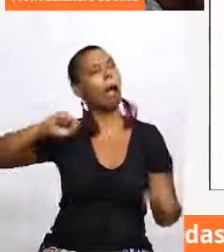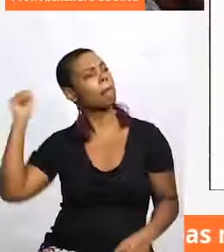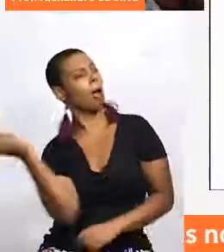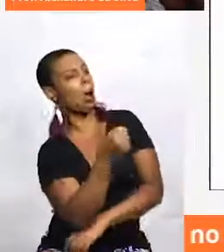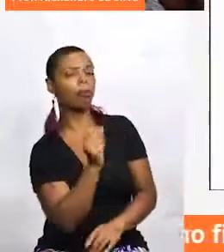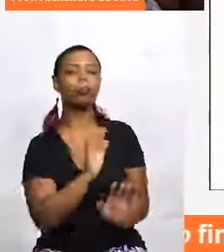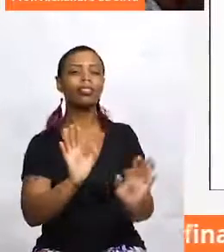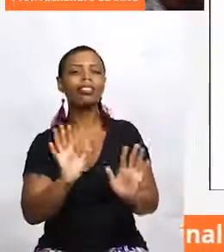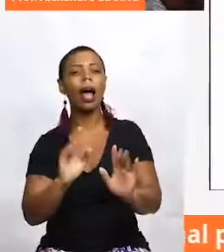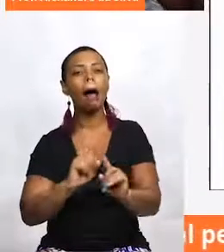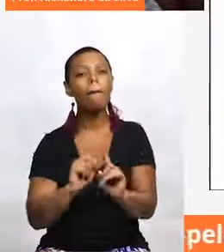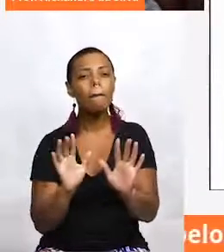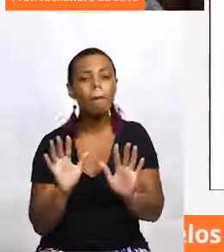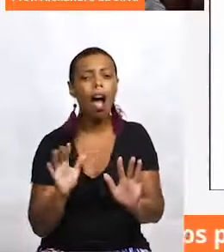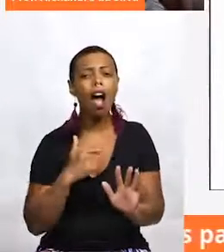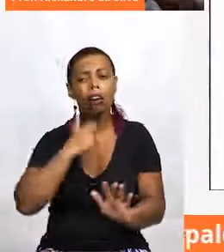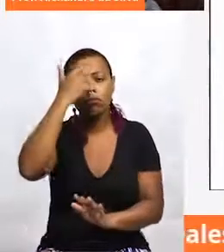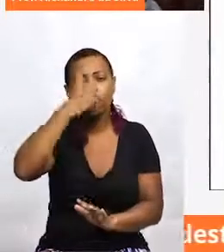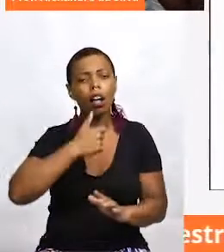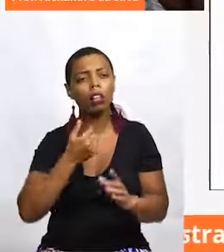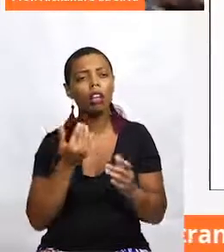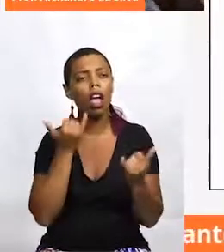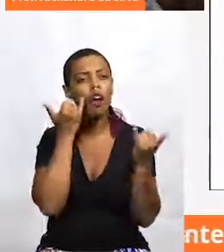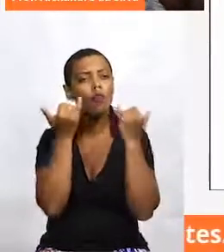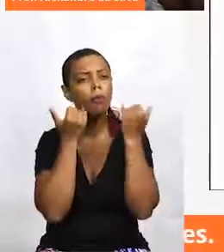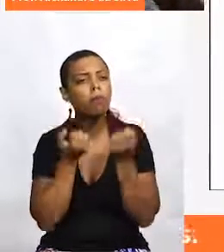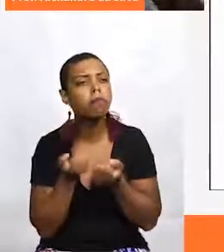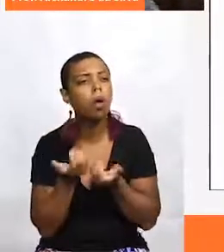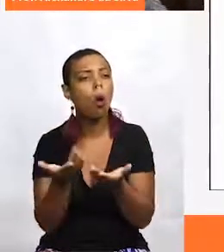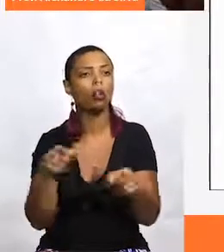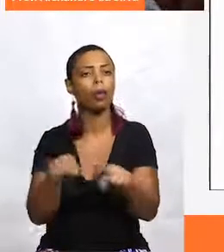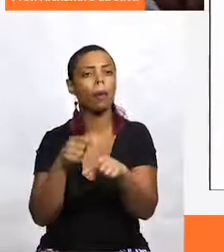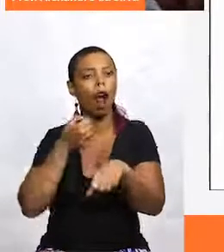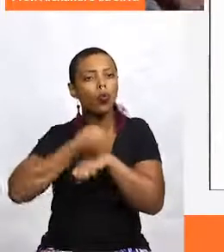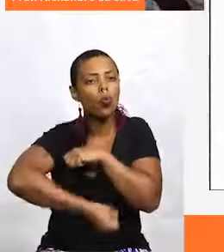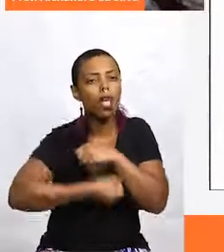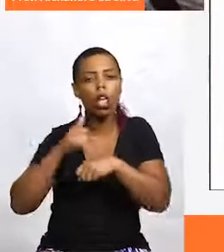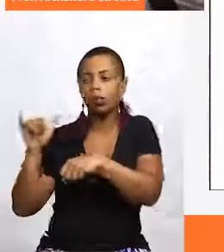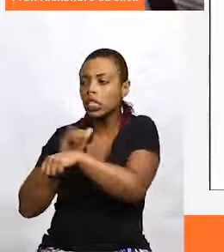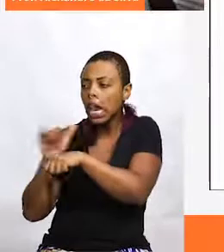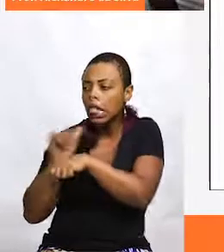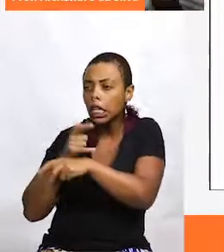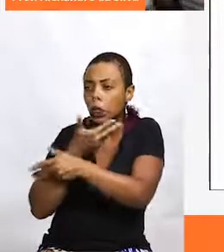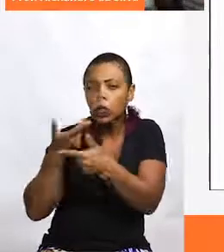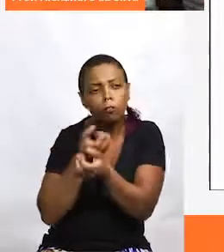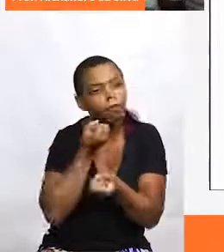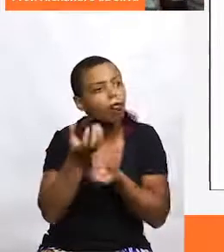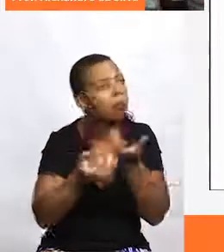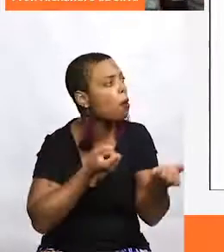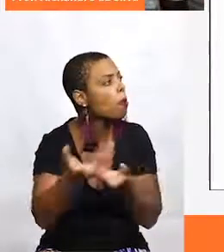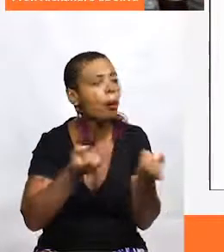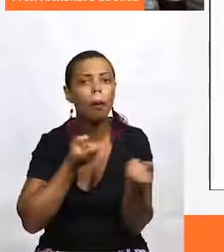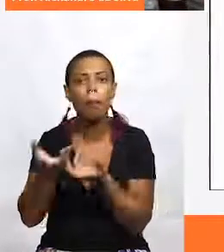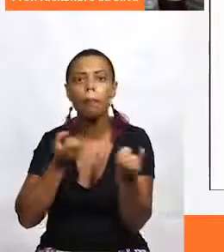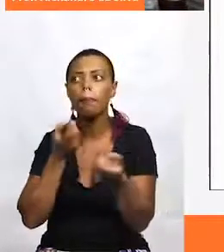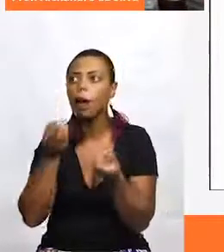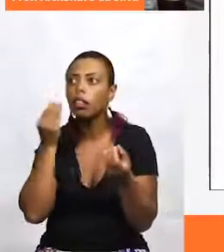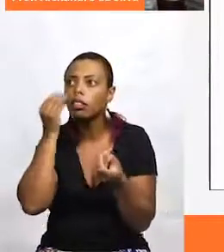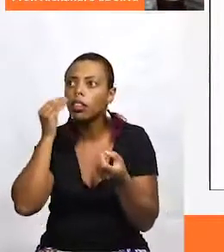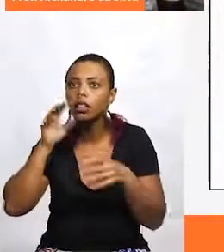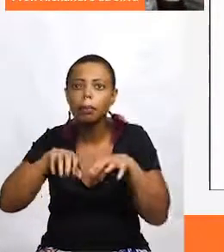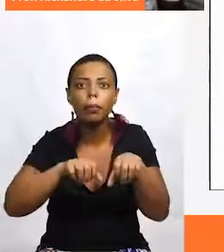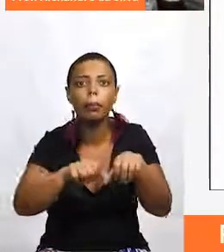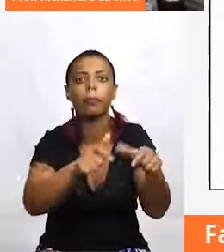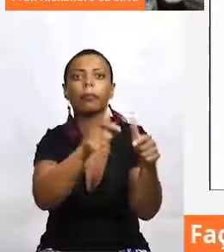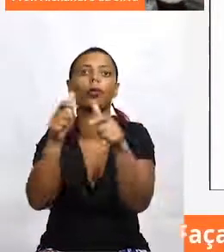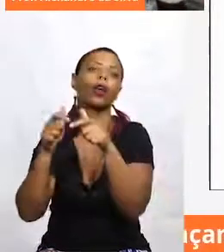dar, né, informação, argumentos, estratégias para poder chegar em alguns espaços. E é isso que eu tento fazer quando eu